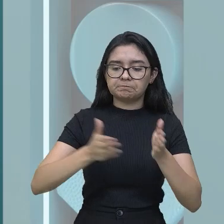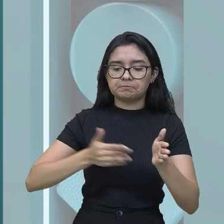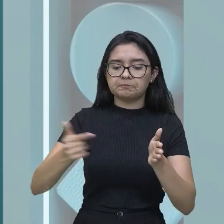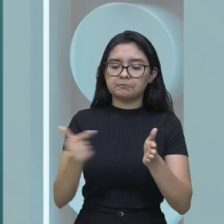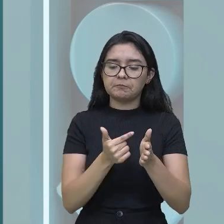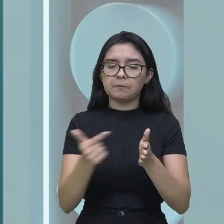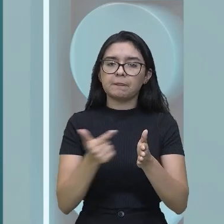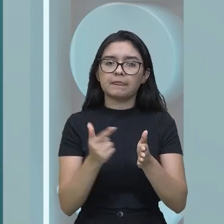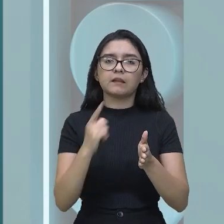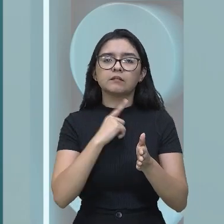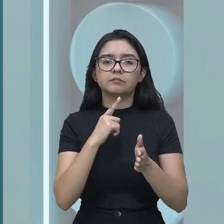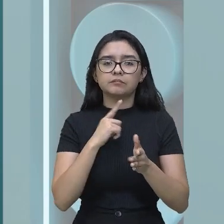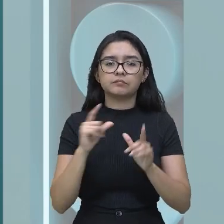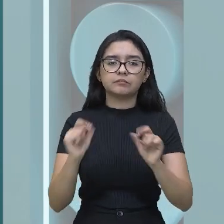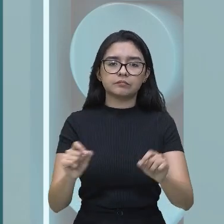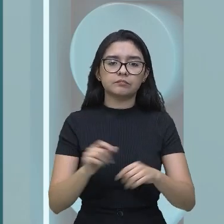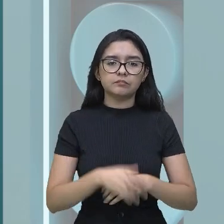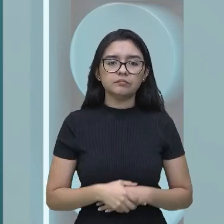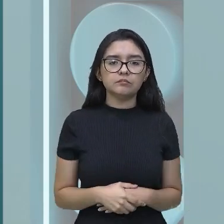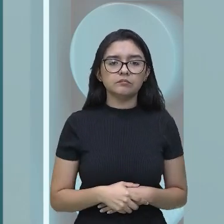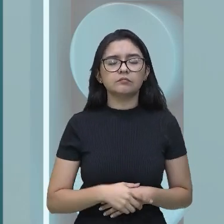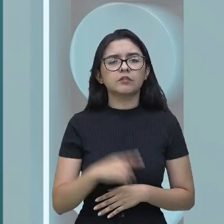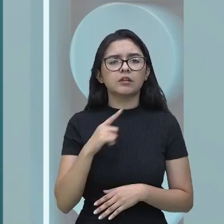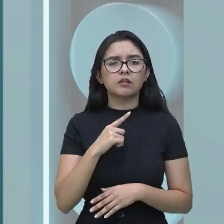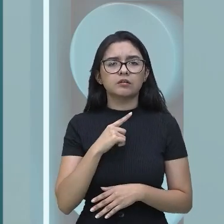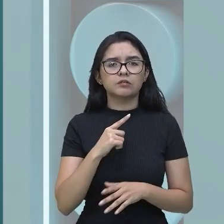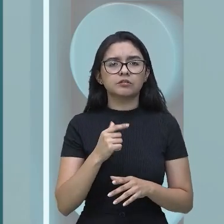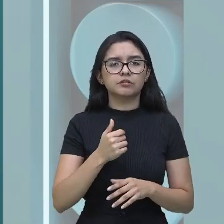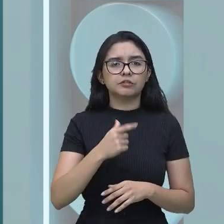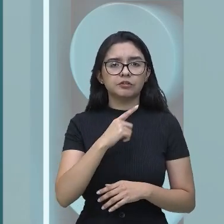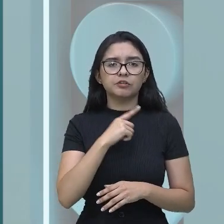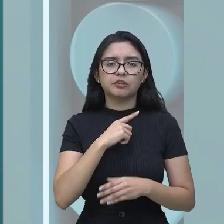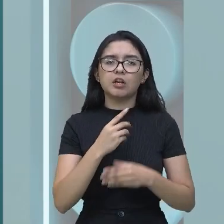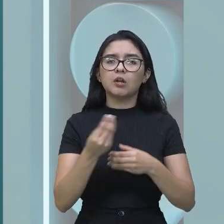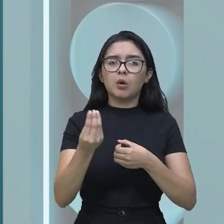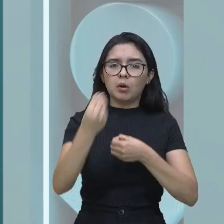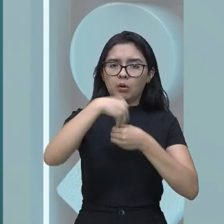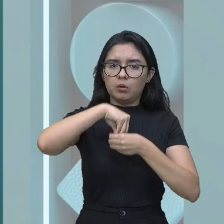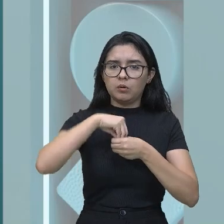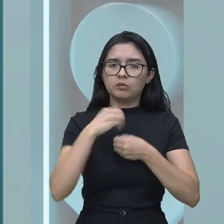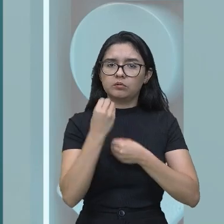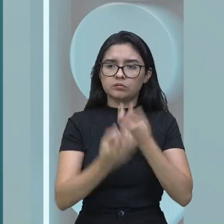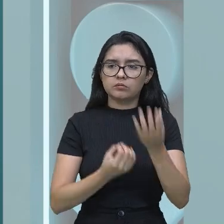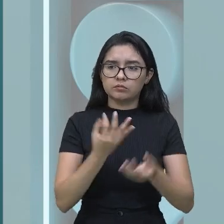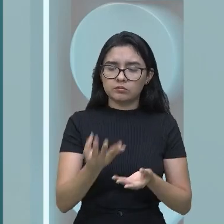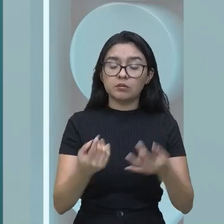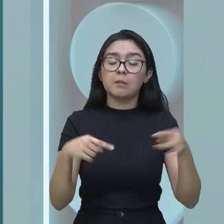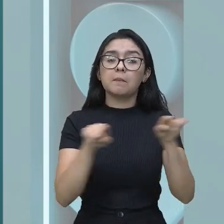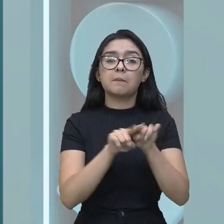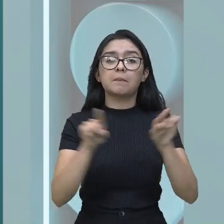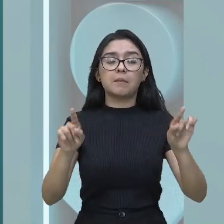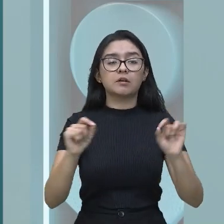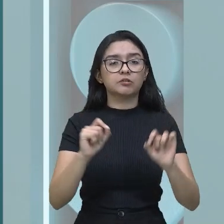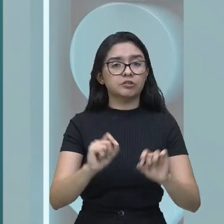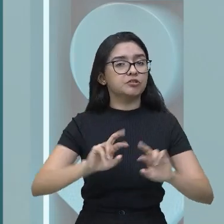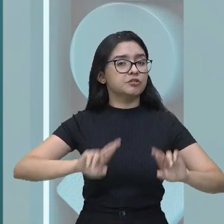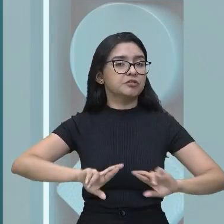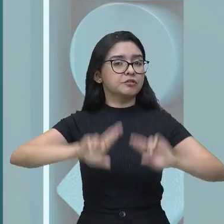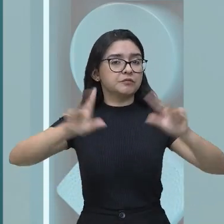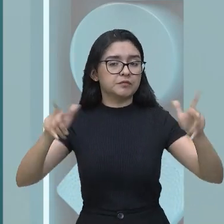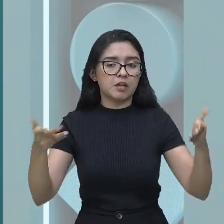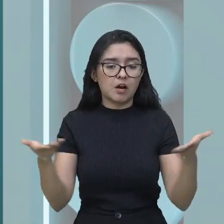Resgate das formas fixas que eram feitas lá pelos parnasianos mas de uma maneira diferente agora